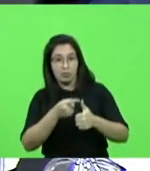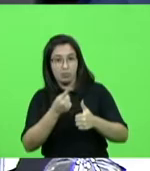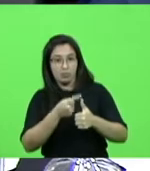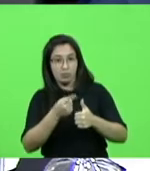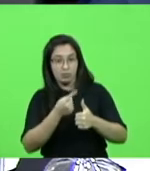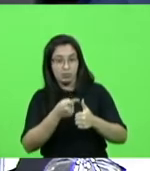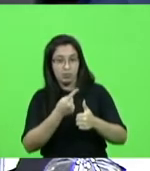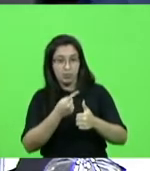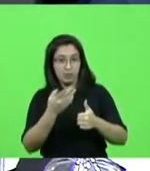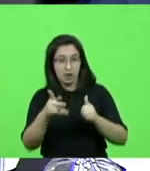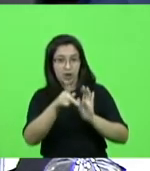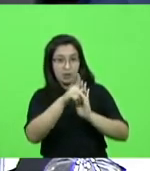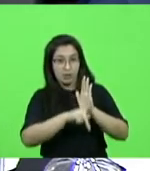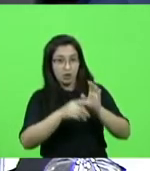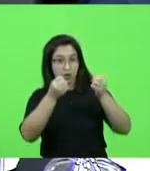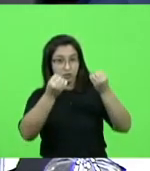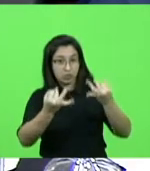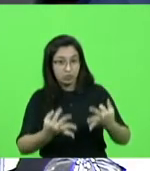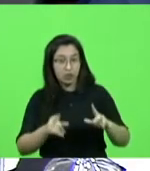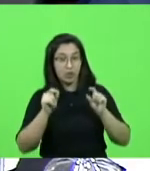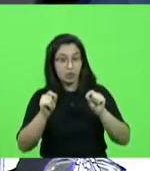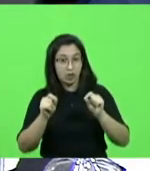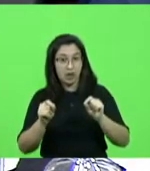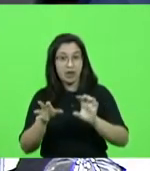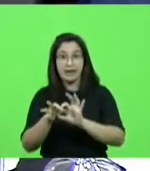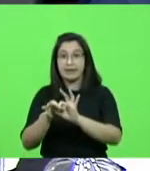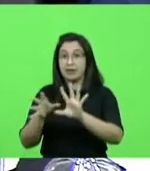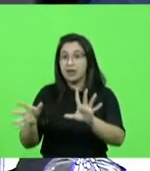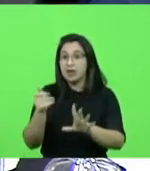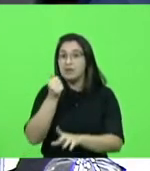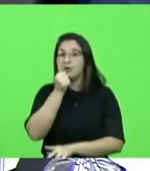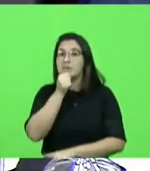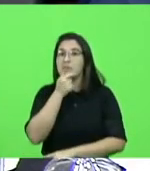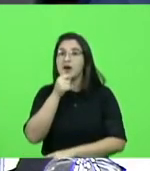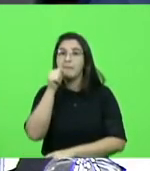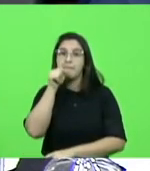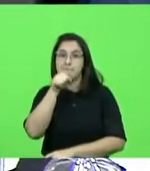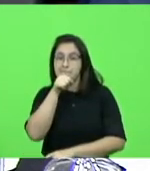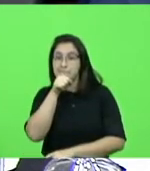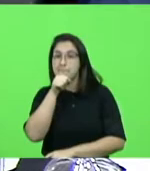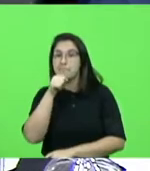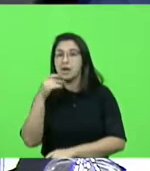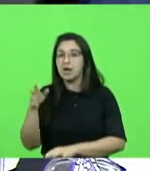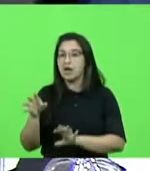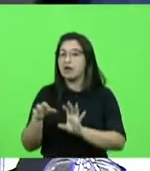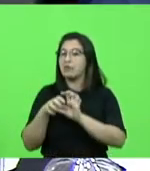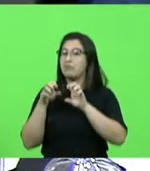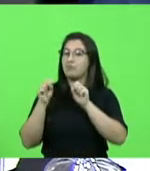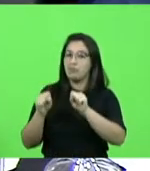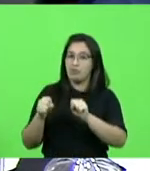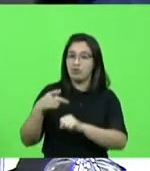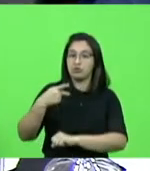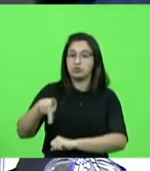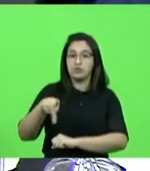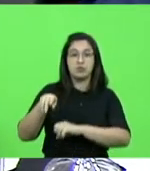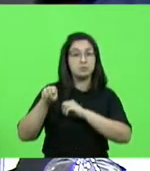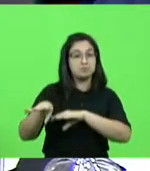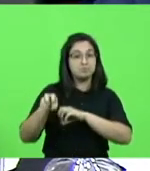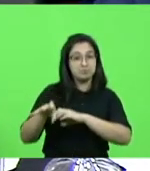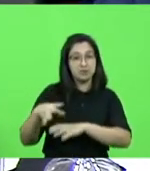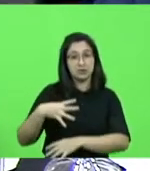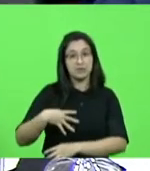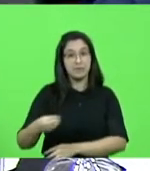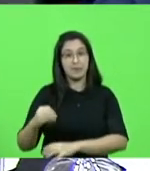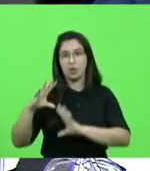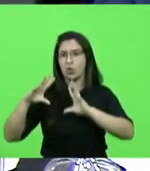No projeto, permite que pai simplesmente seja o professor dos seus filhos durante toda a